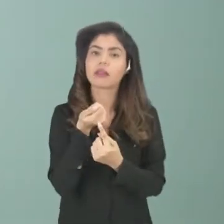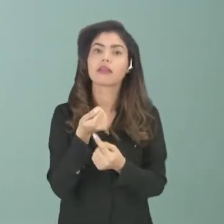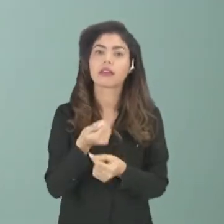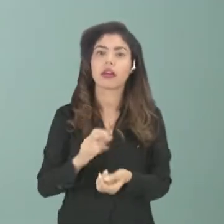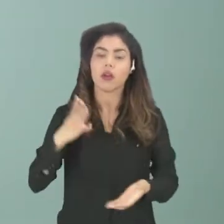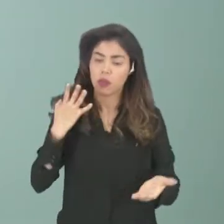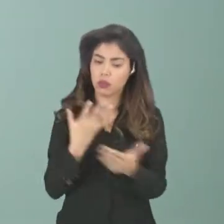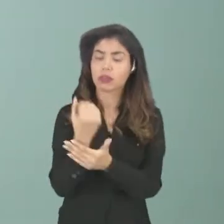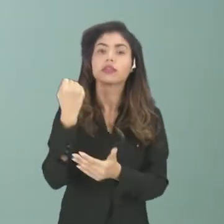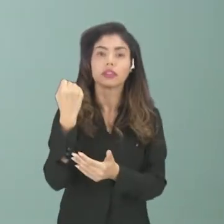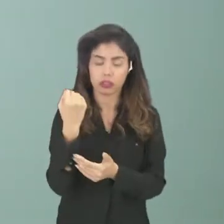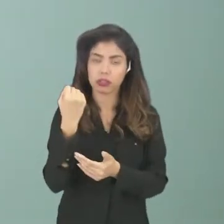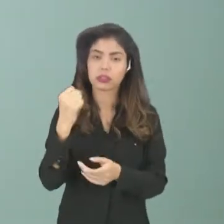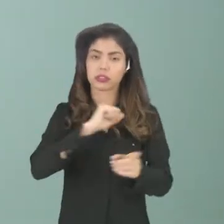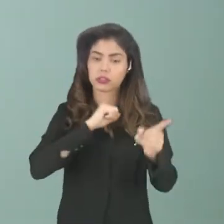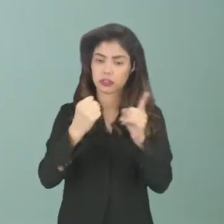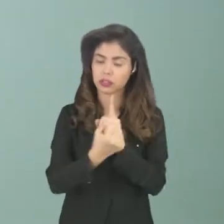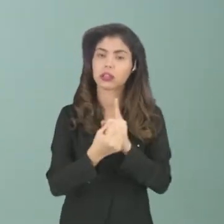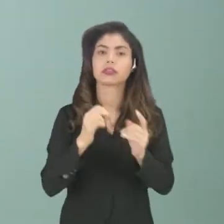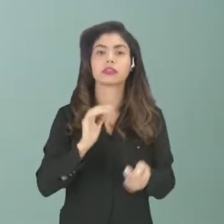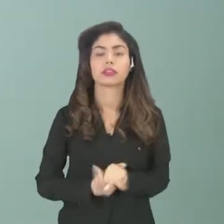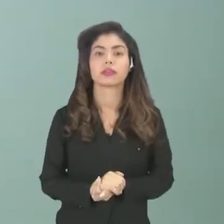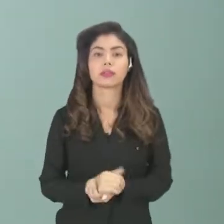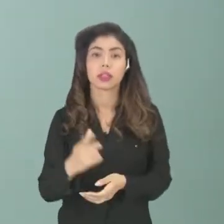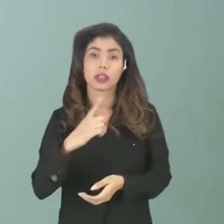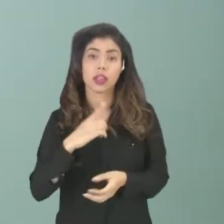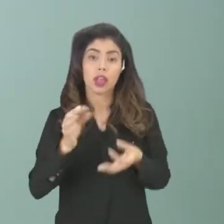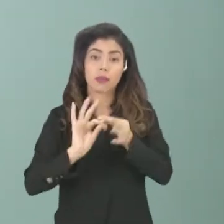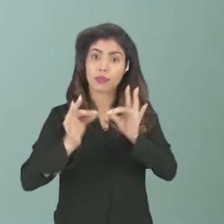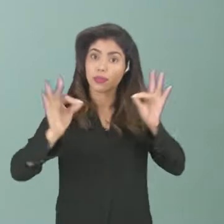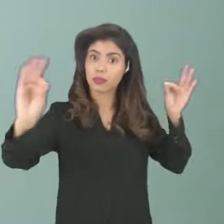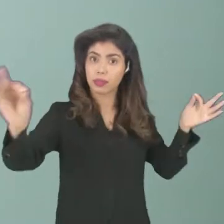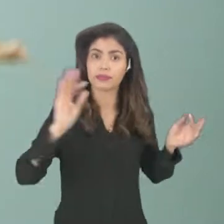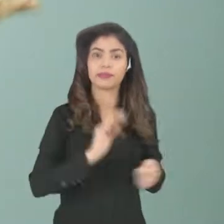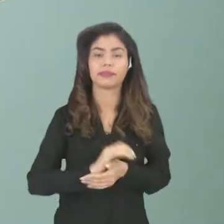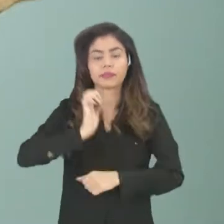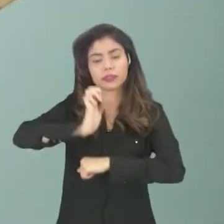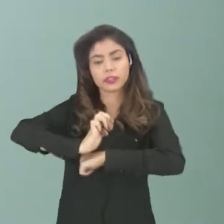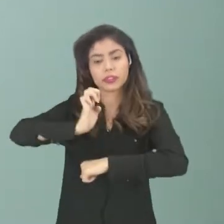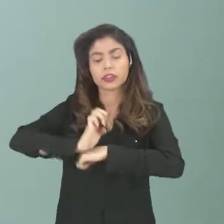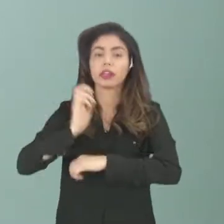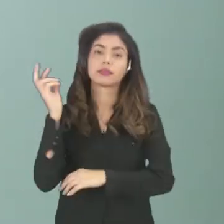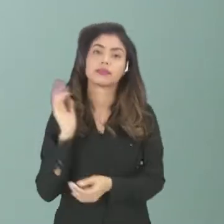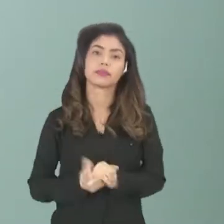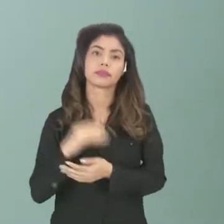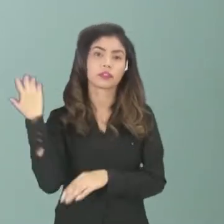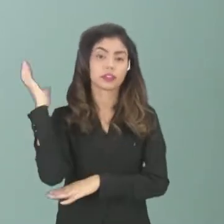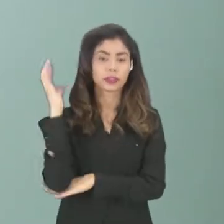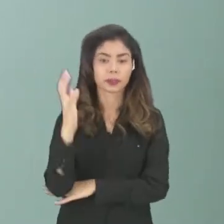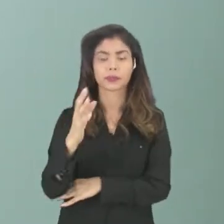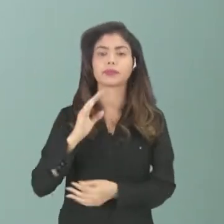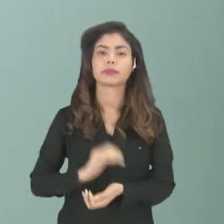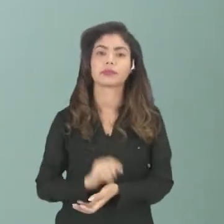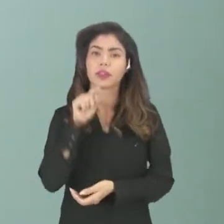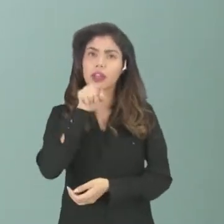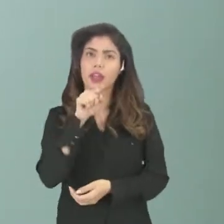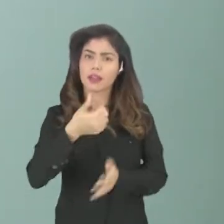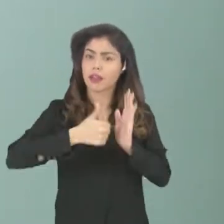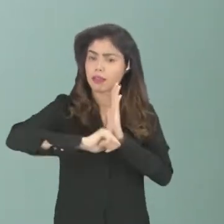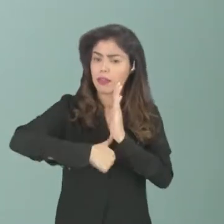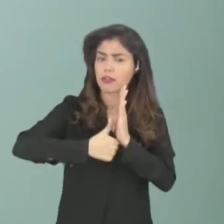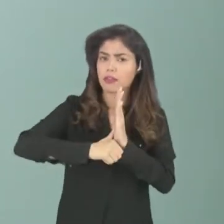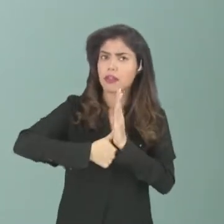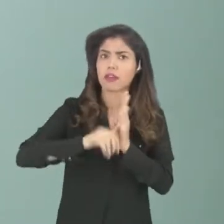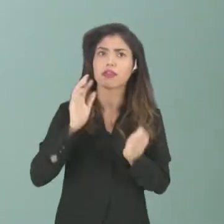uma conquista da sociedade, nos distanciou do estado de natureza, porque o estado, essa é a identidade